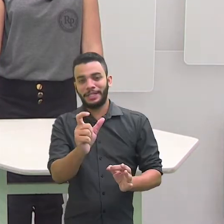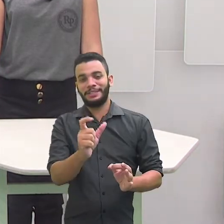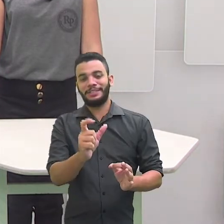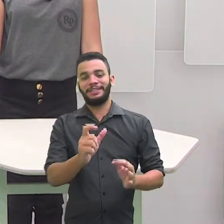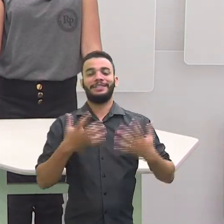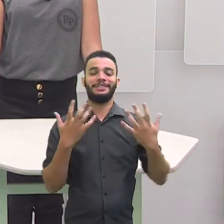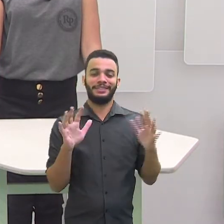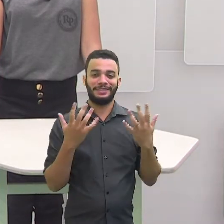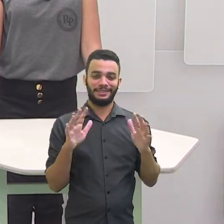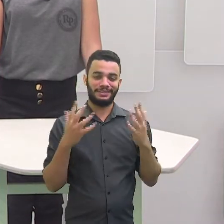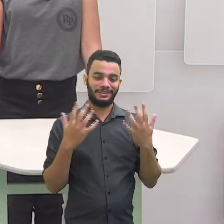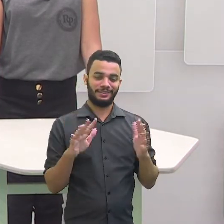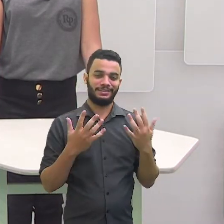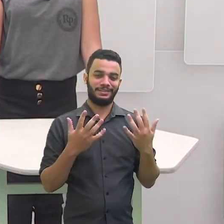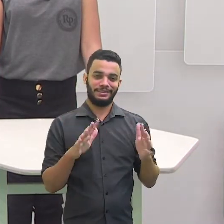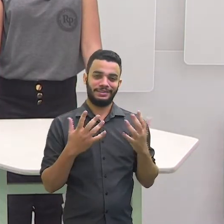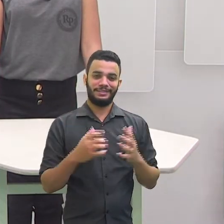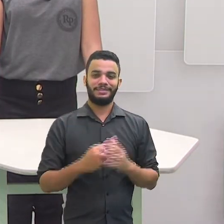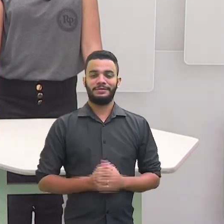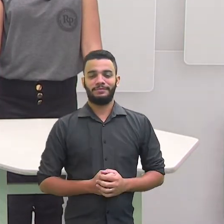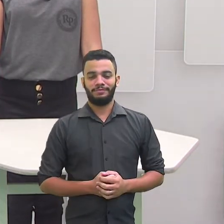Correta! Meus parabéns!